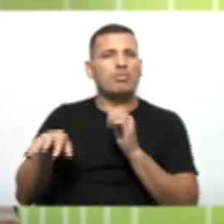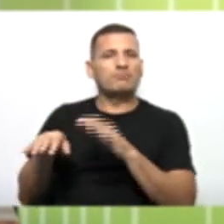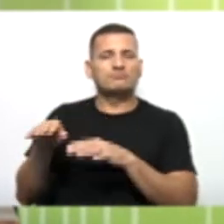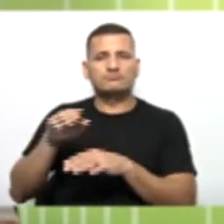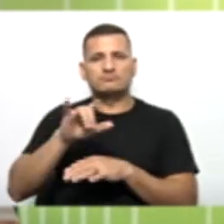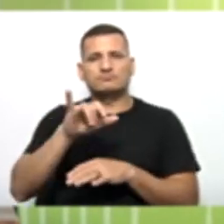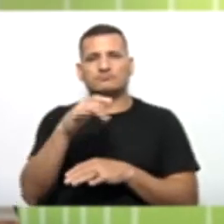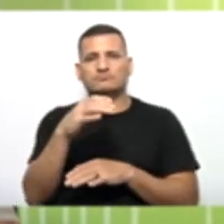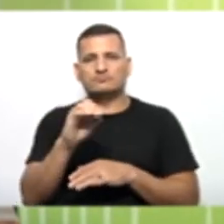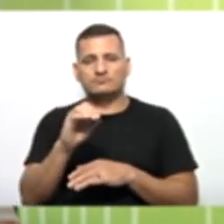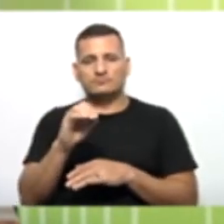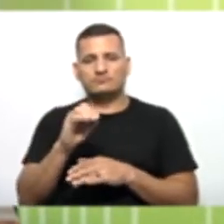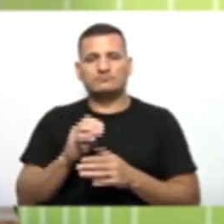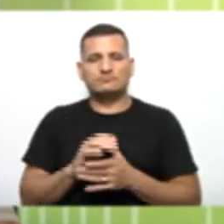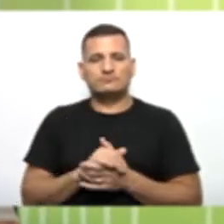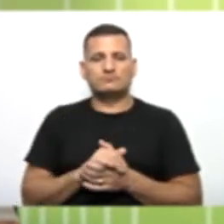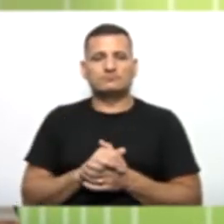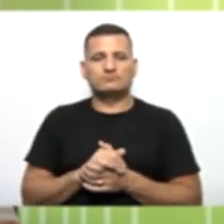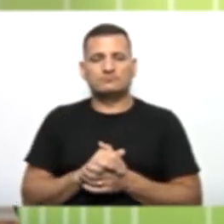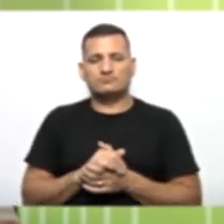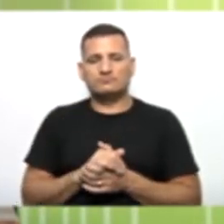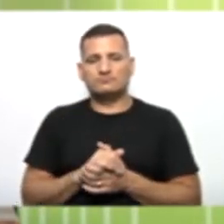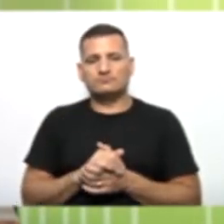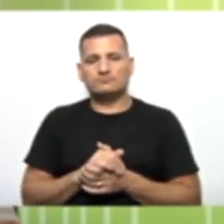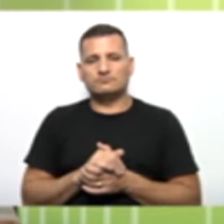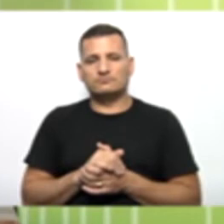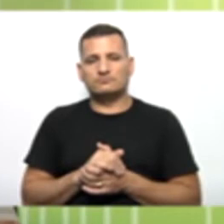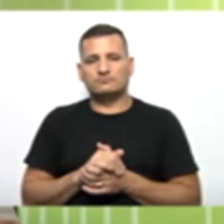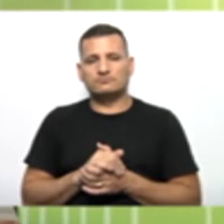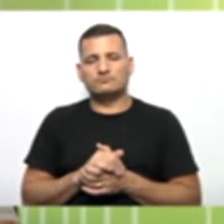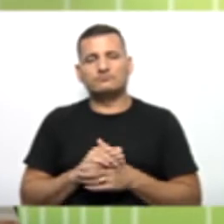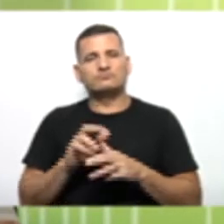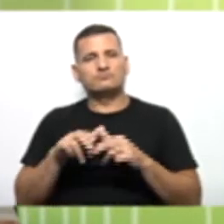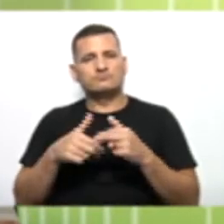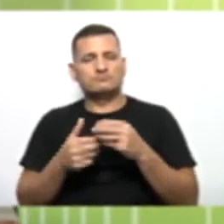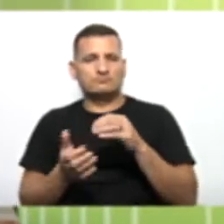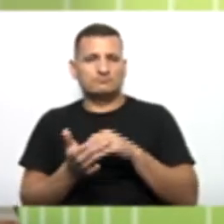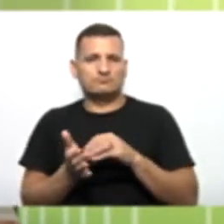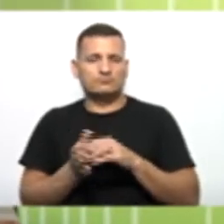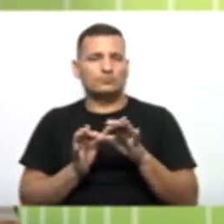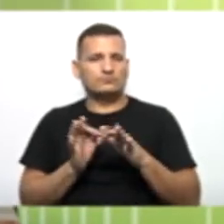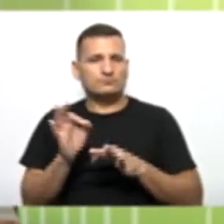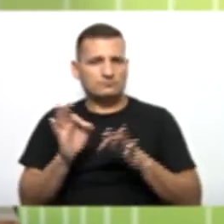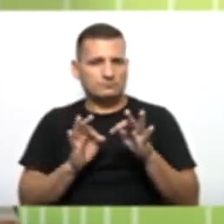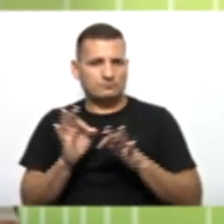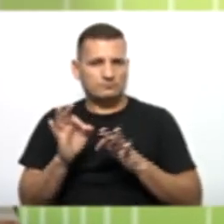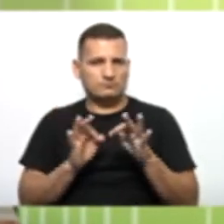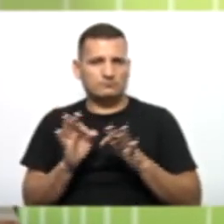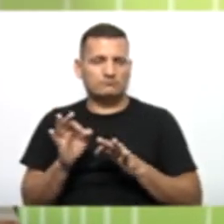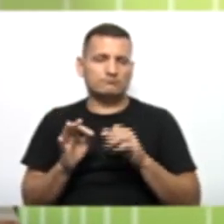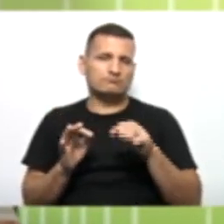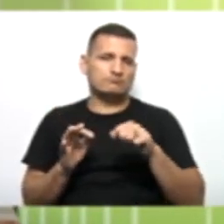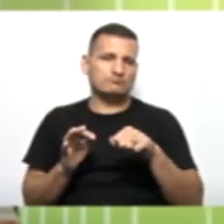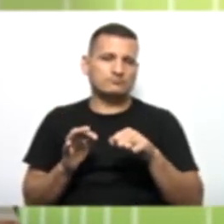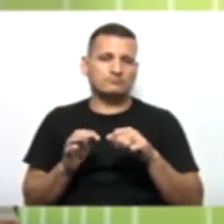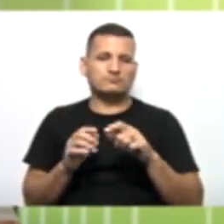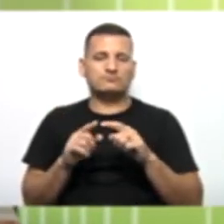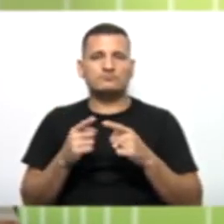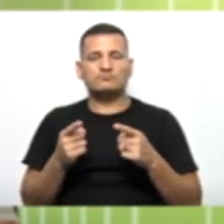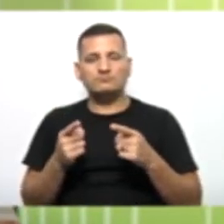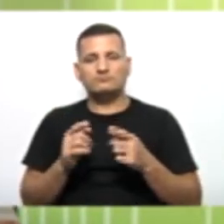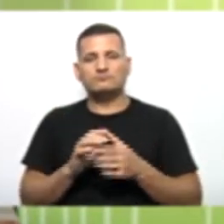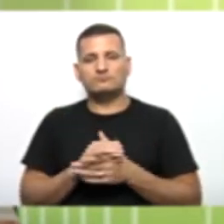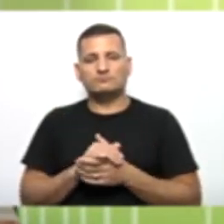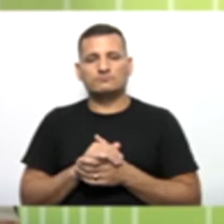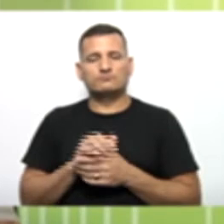lixo. Isso vem devido a uma falta de organização do sistema de logística? Sim, mas uma boa parte